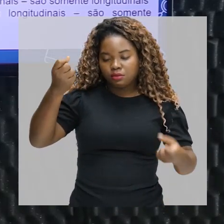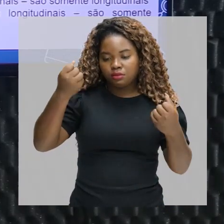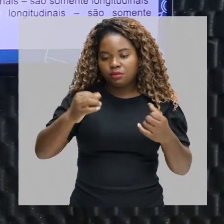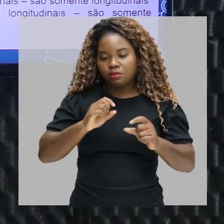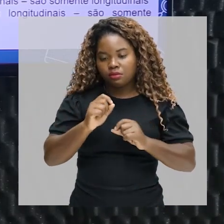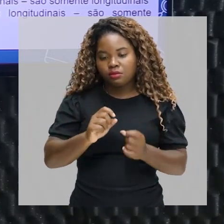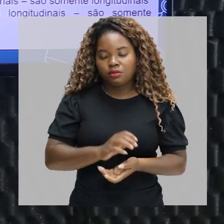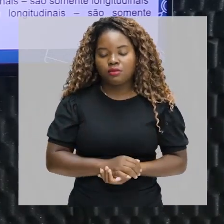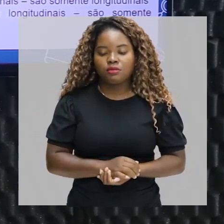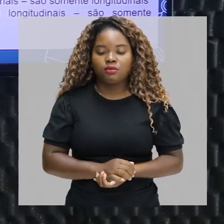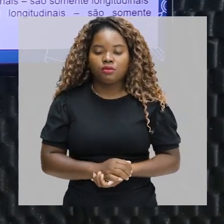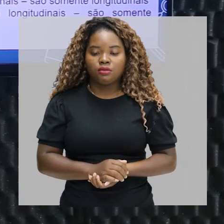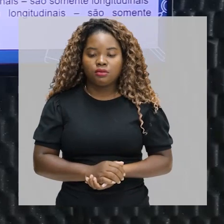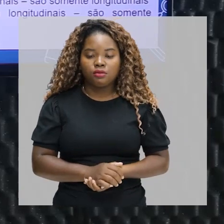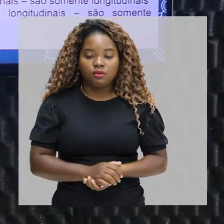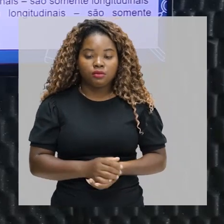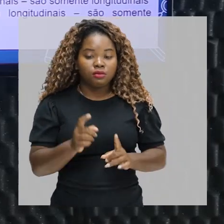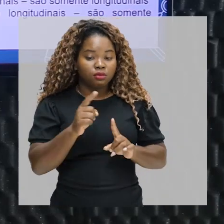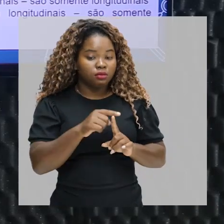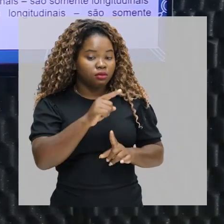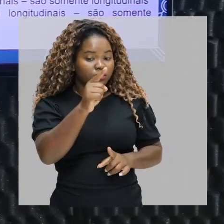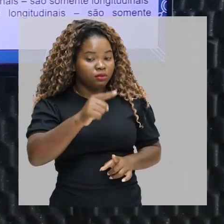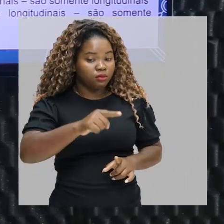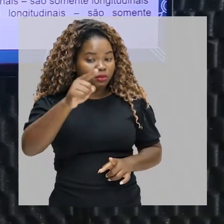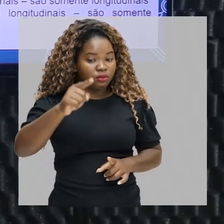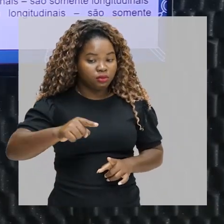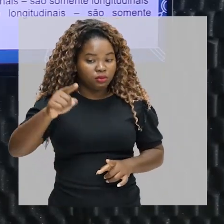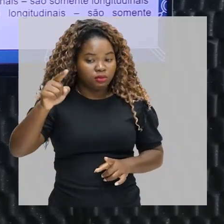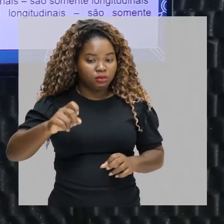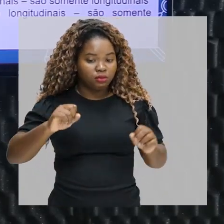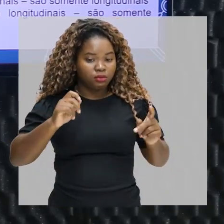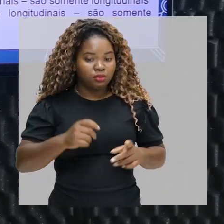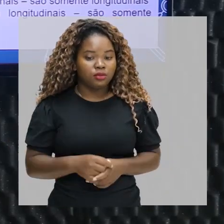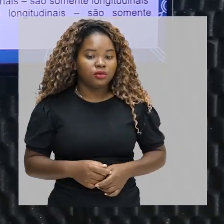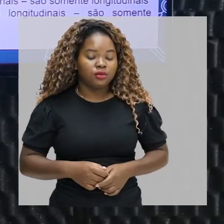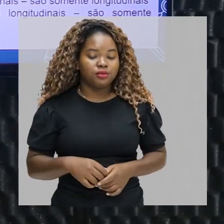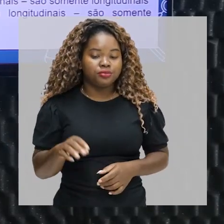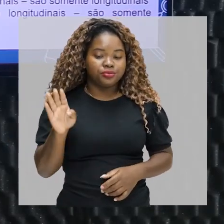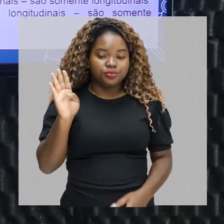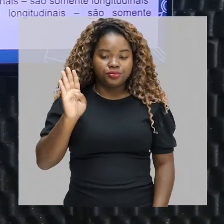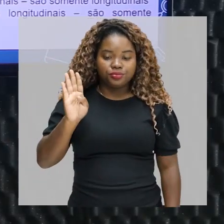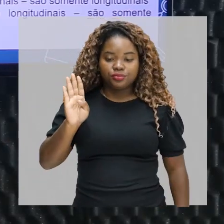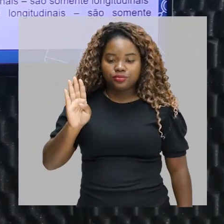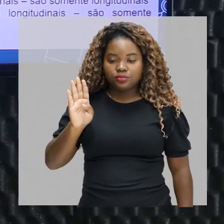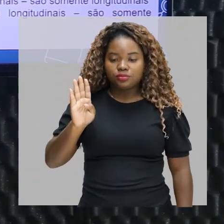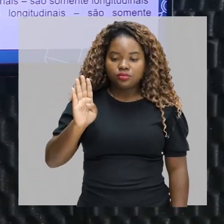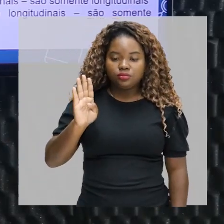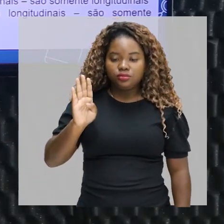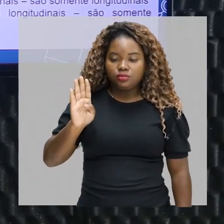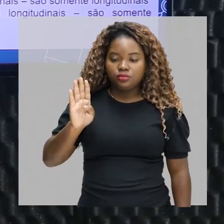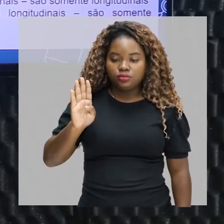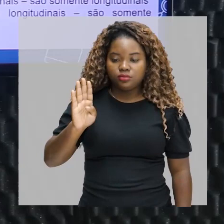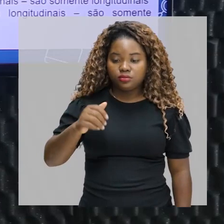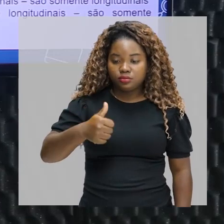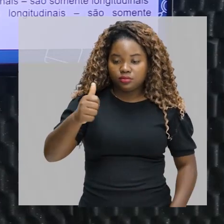aí do tipo de onda, se é longitudinal ou transversal, né? Então a letra B são somente